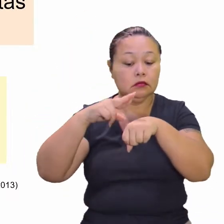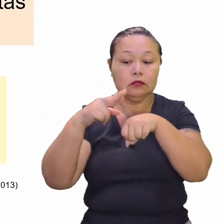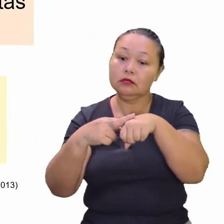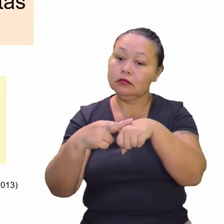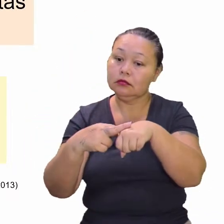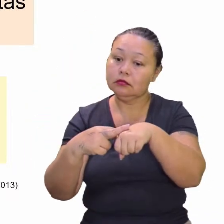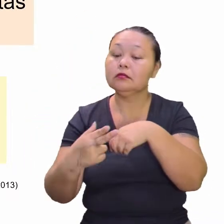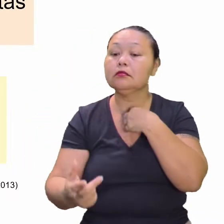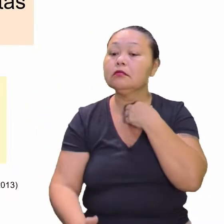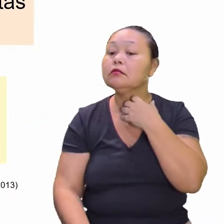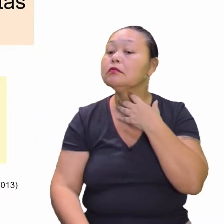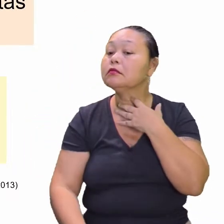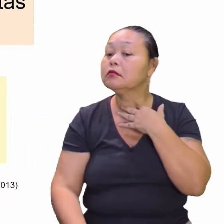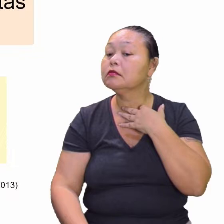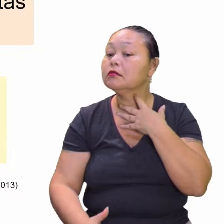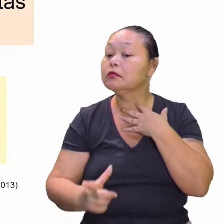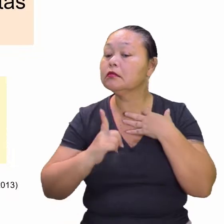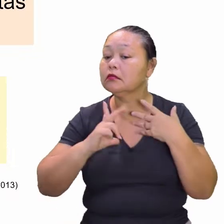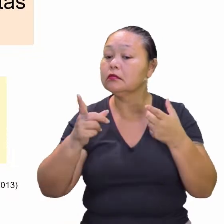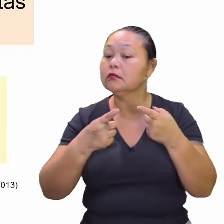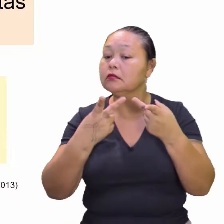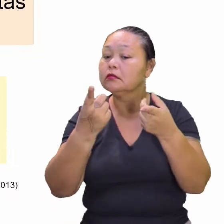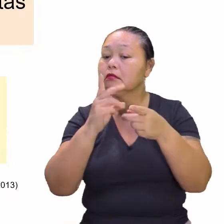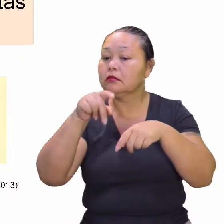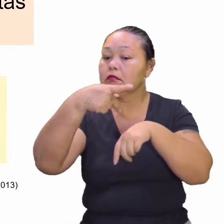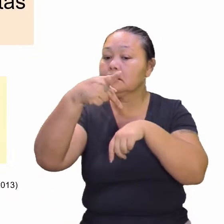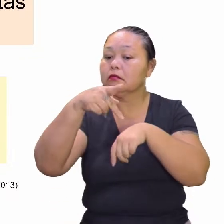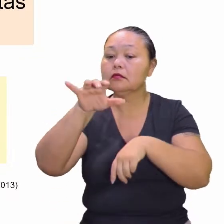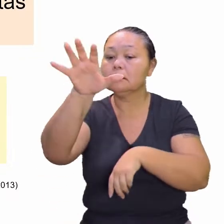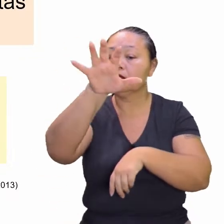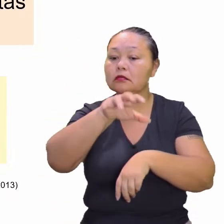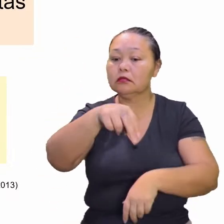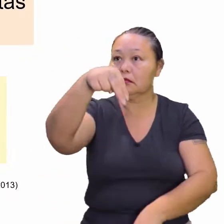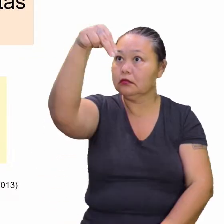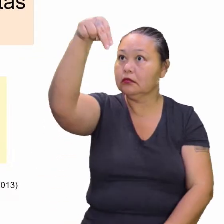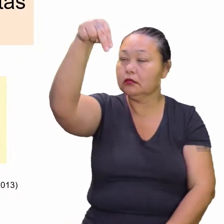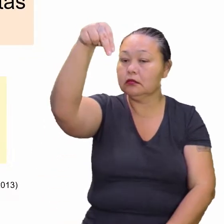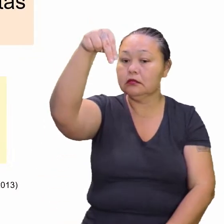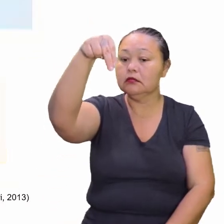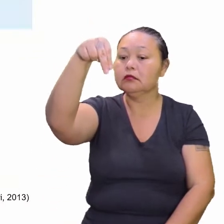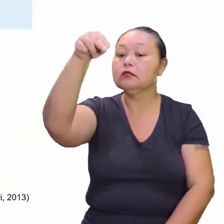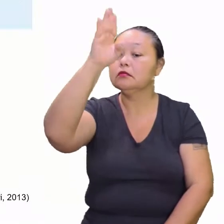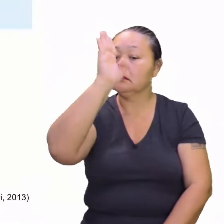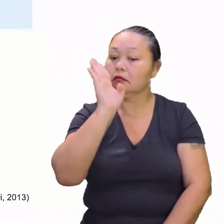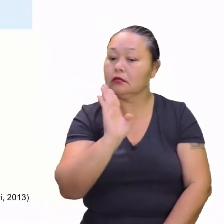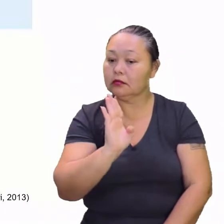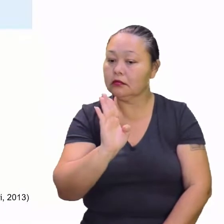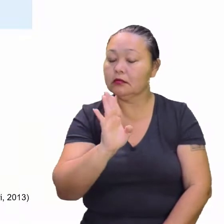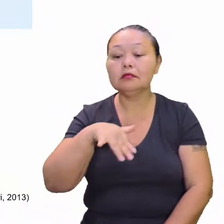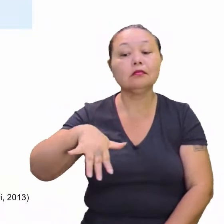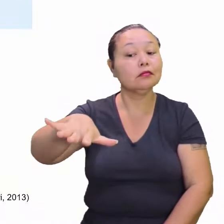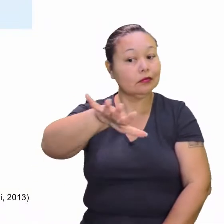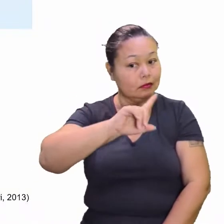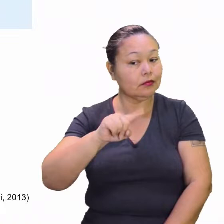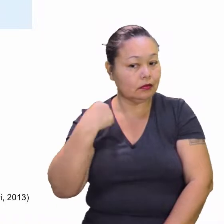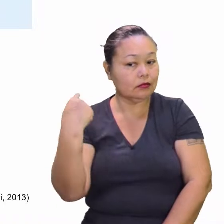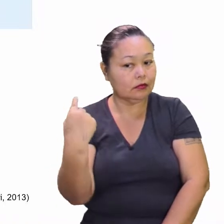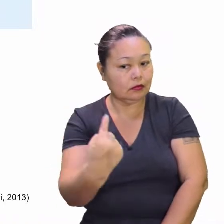Roraima. Então, a gente exporta esse leite também para a região norte do Brasil, que é a nossa